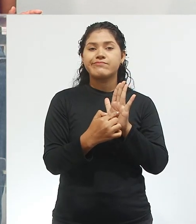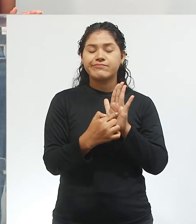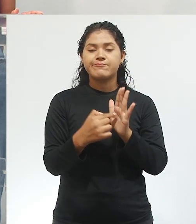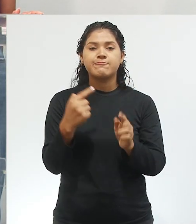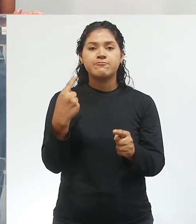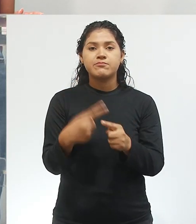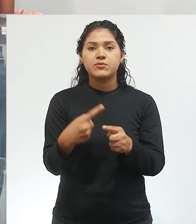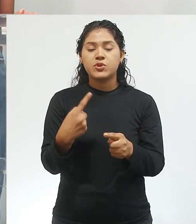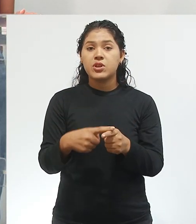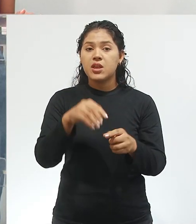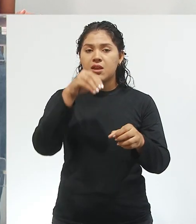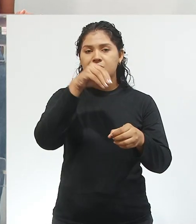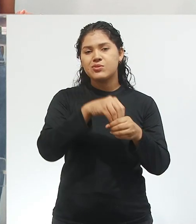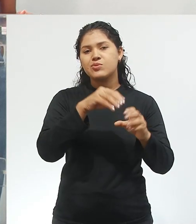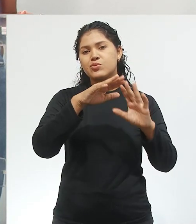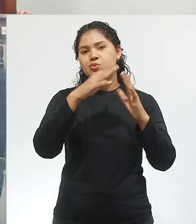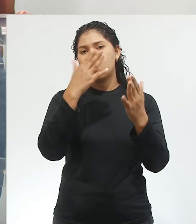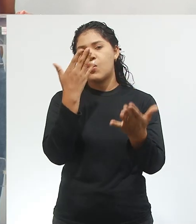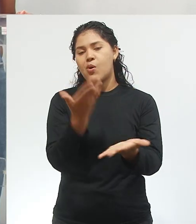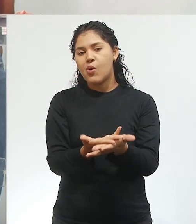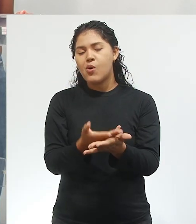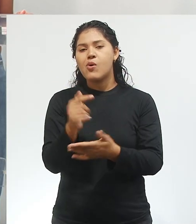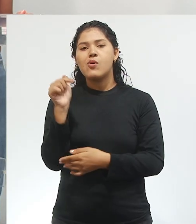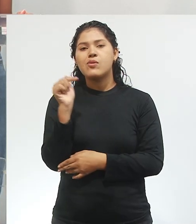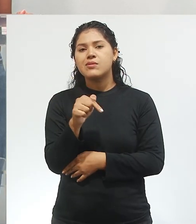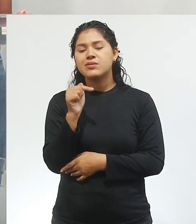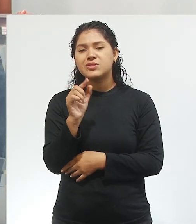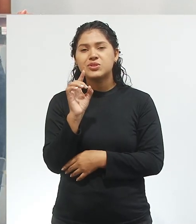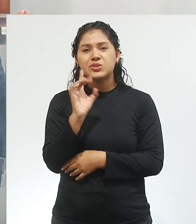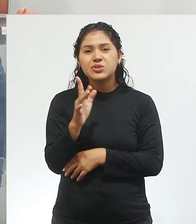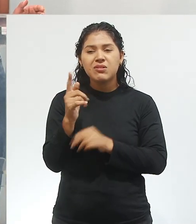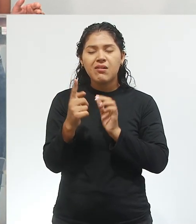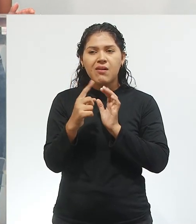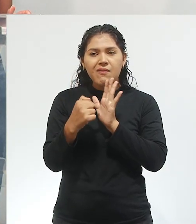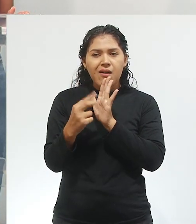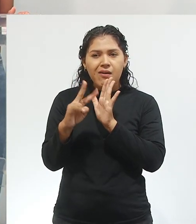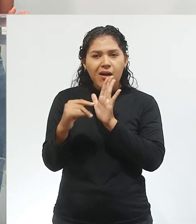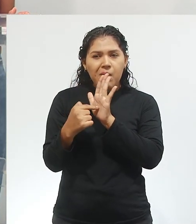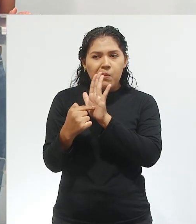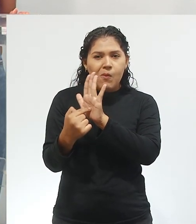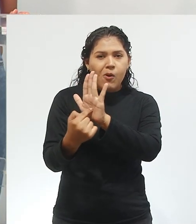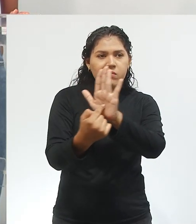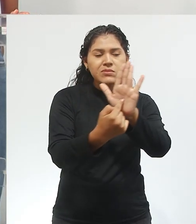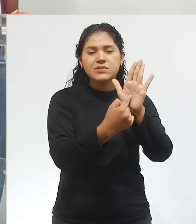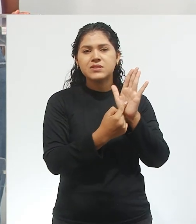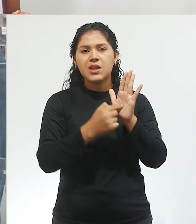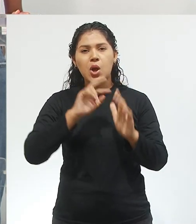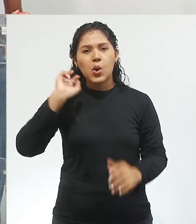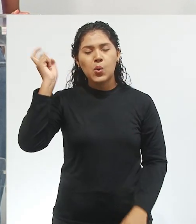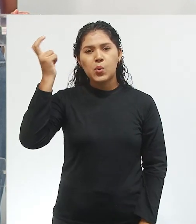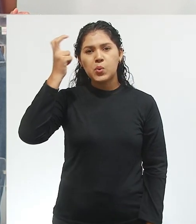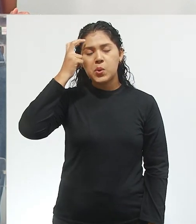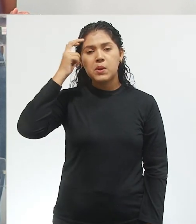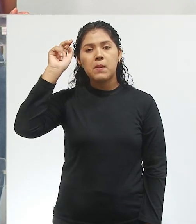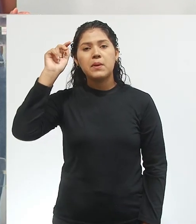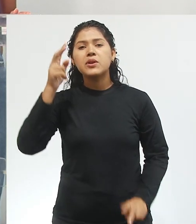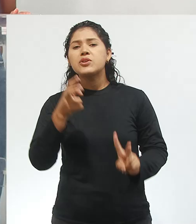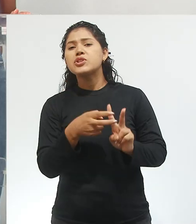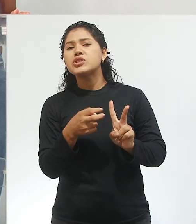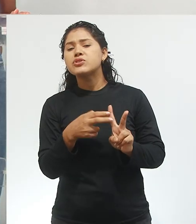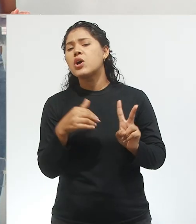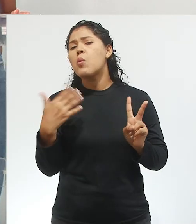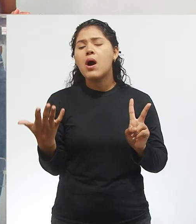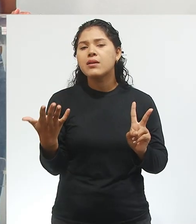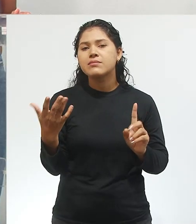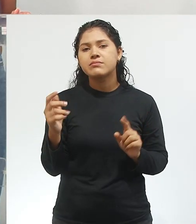a nossa instituição escolar, ela só vai trabalhar as questões relativas às temáticas indígenas em abril. Por